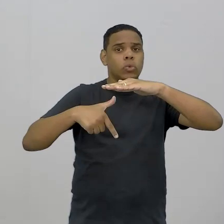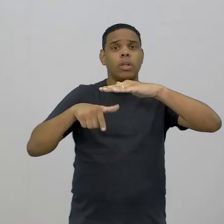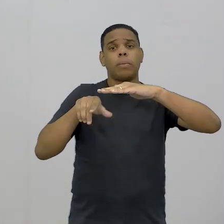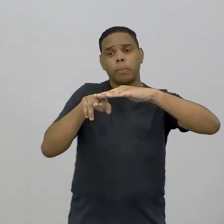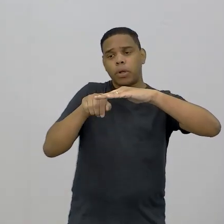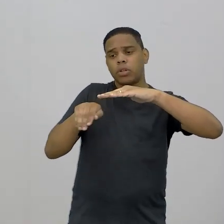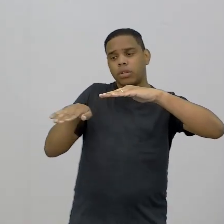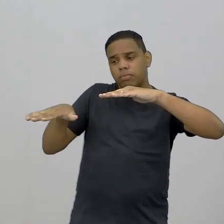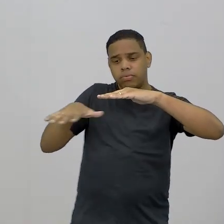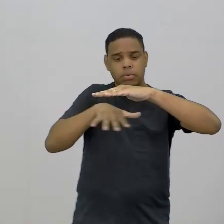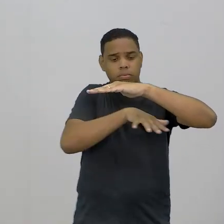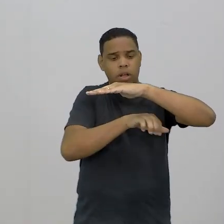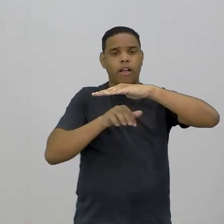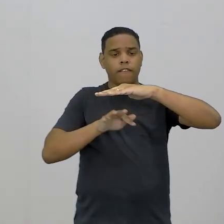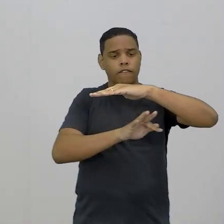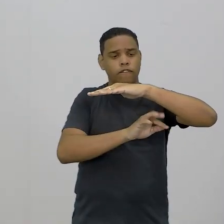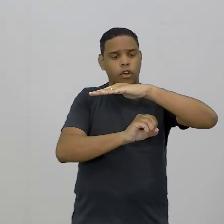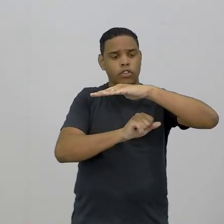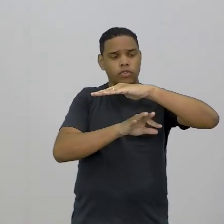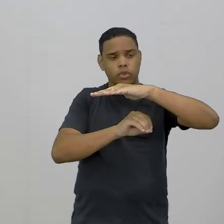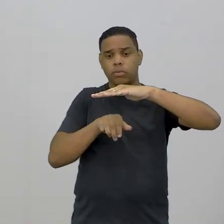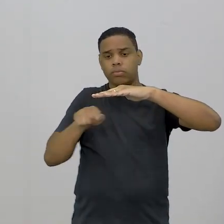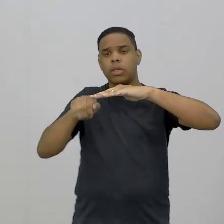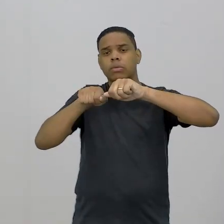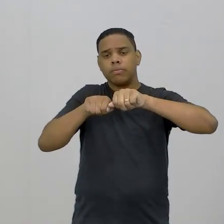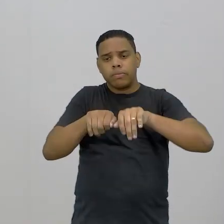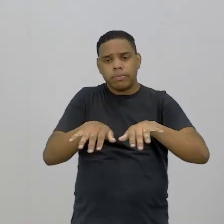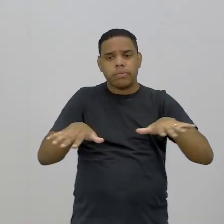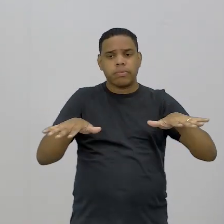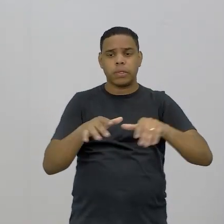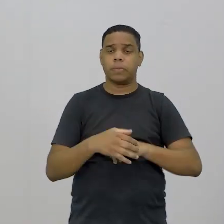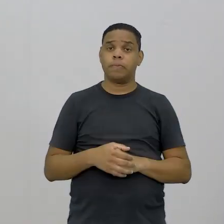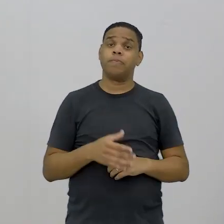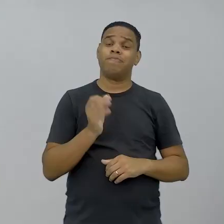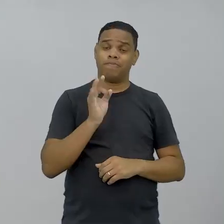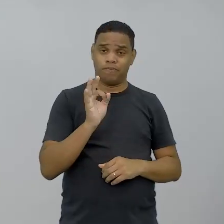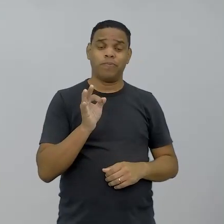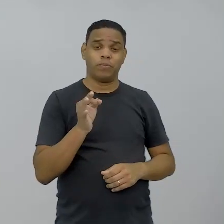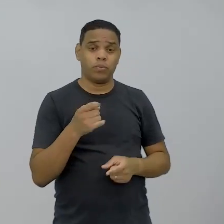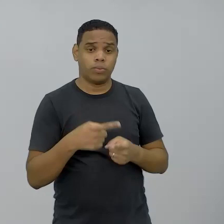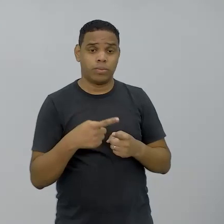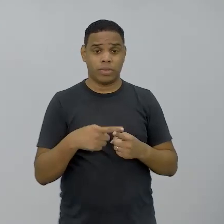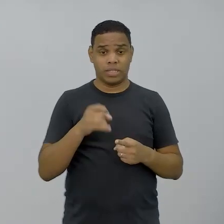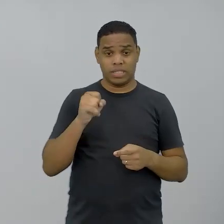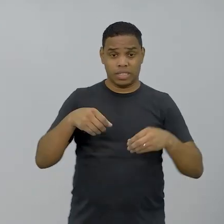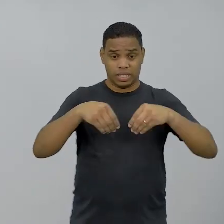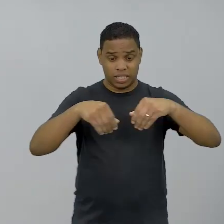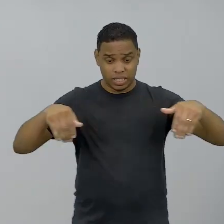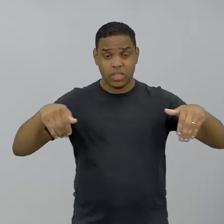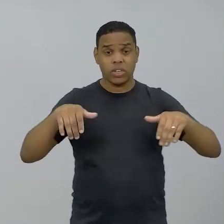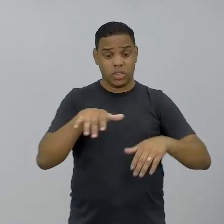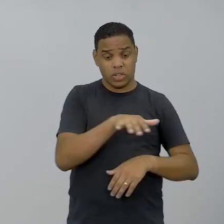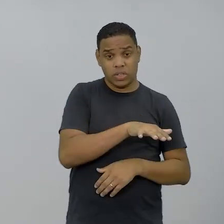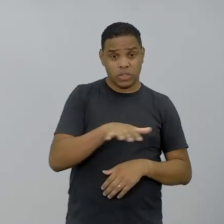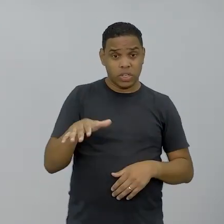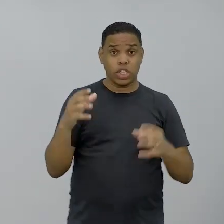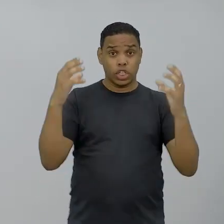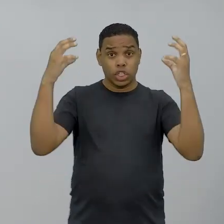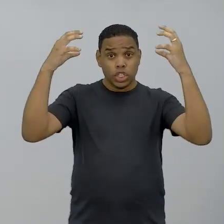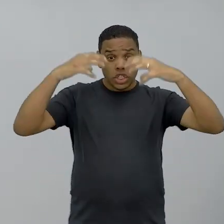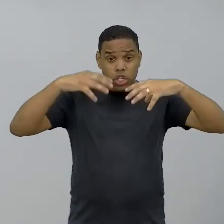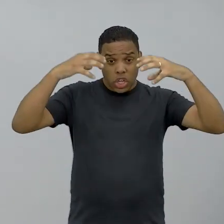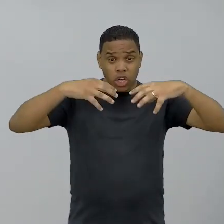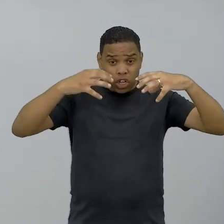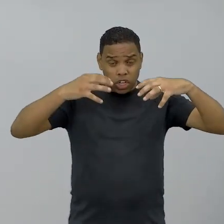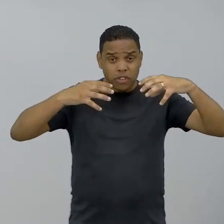superficial e lateral aí em relação a esse fósforo, né, Eve? É, exatamente. Por exemplo, se o solo está compactado, chove,